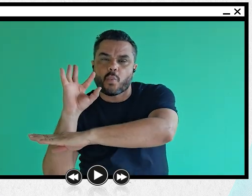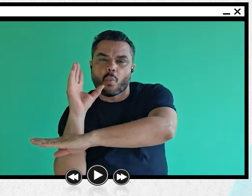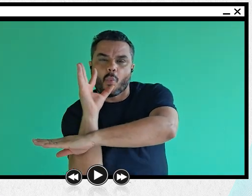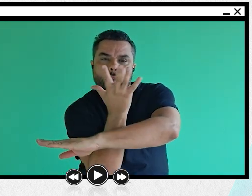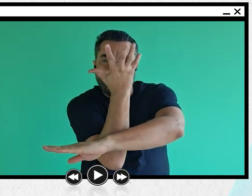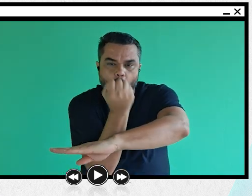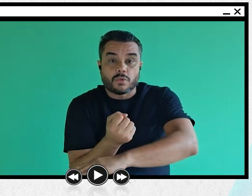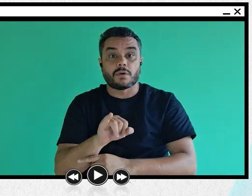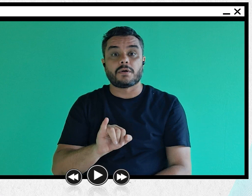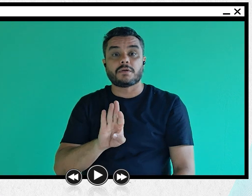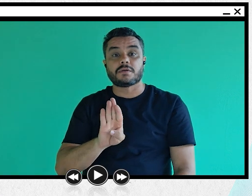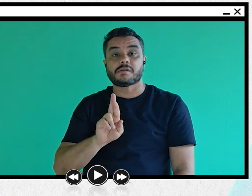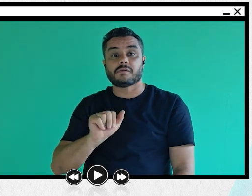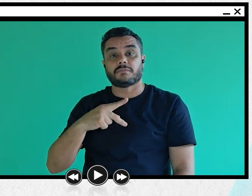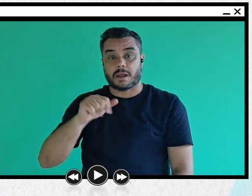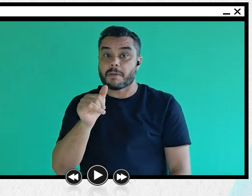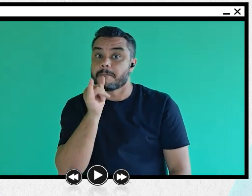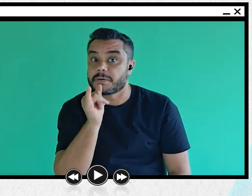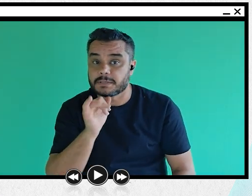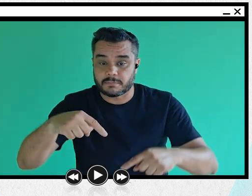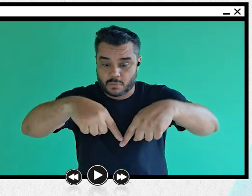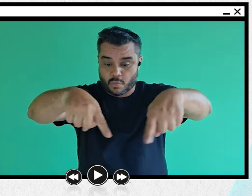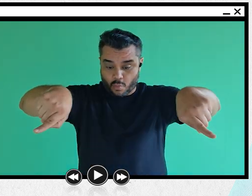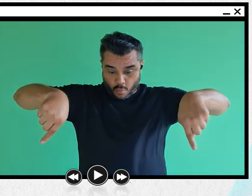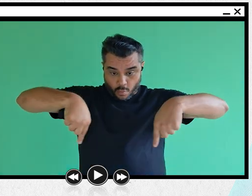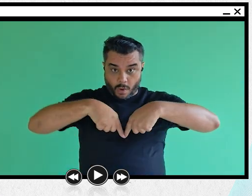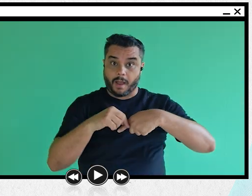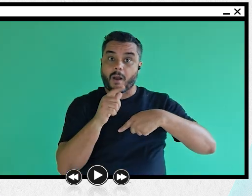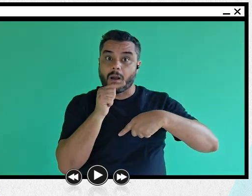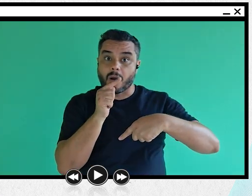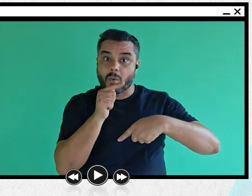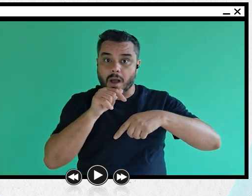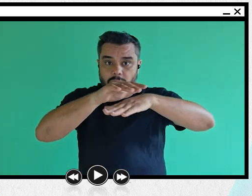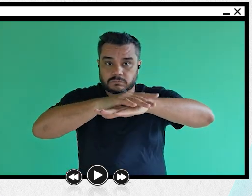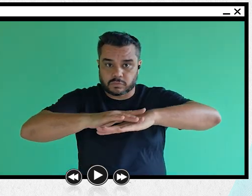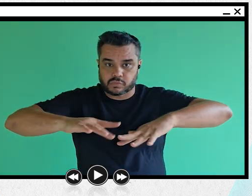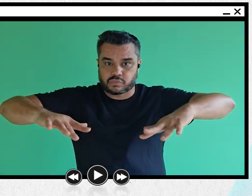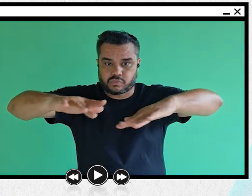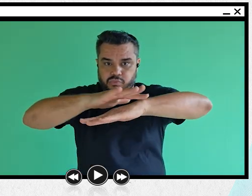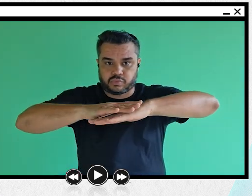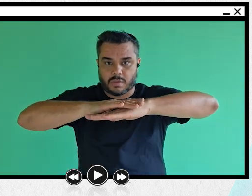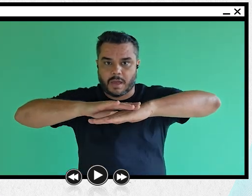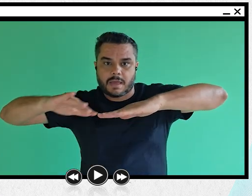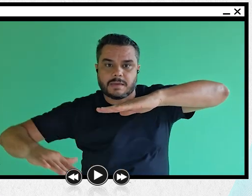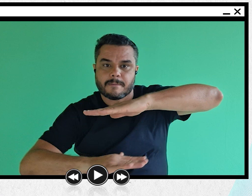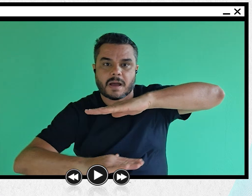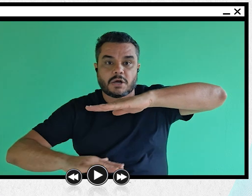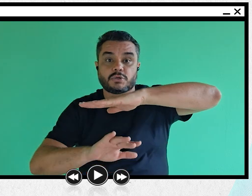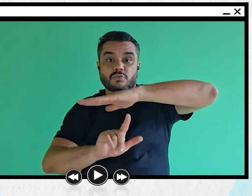o efluente vem, como se fosse um pequeno lago, ele é impermeabilizado por baixo com uma geomembrana, pode ser de